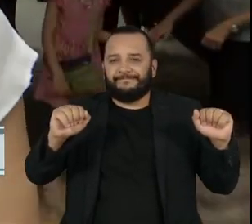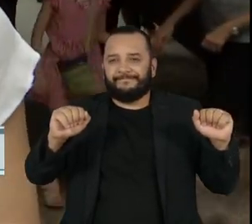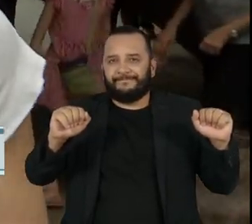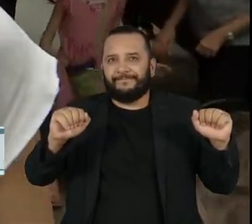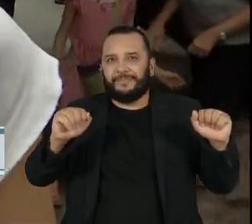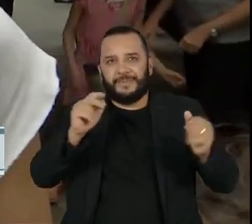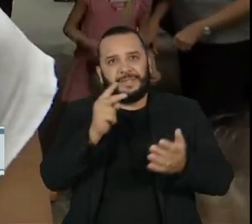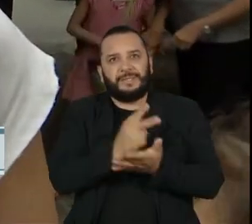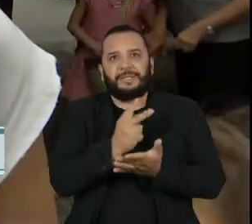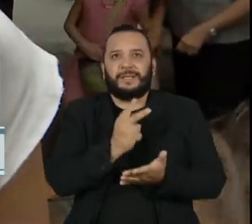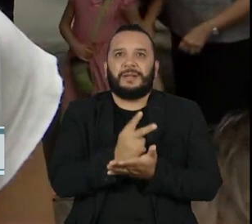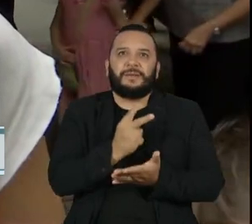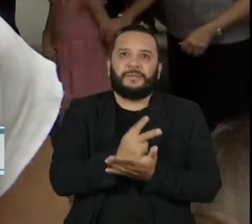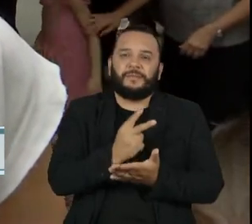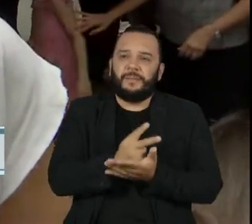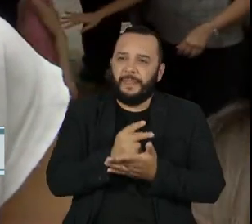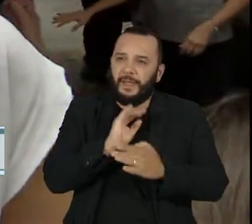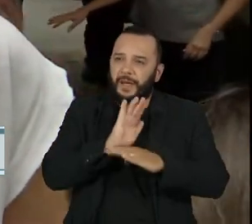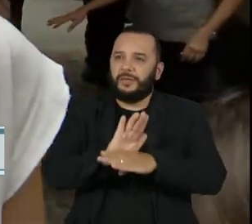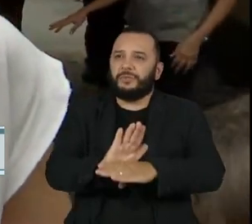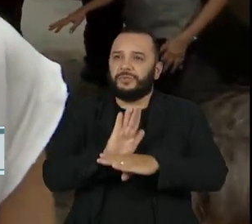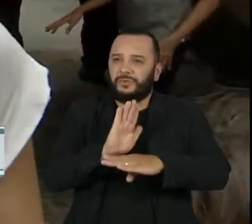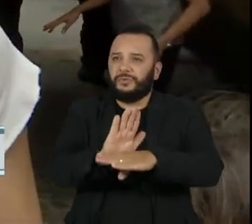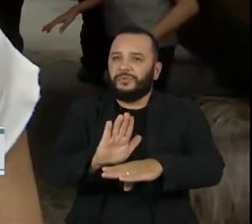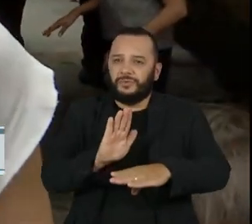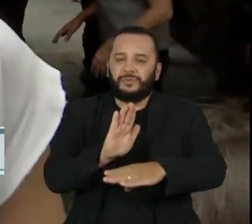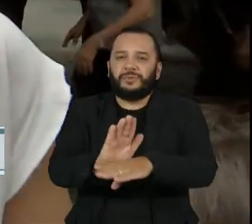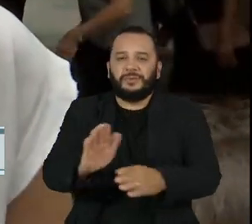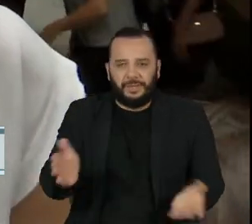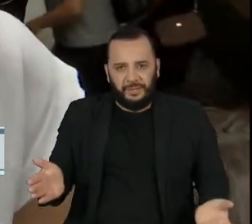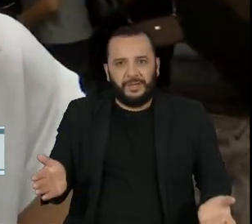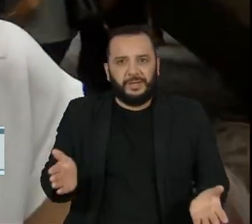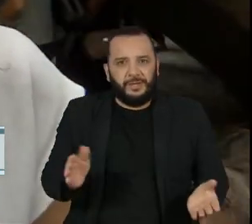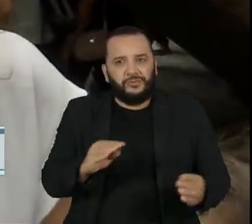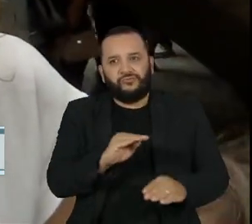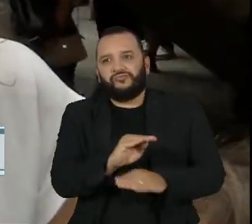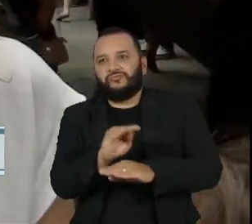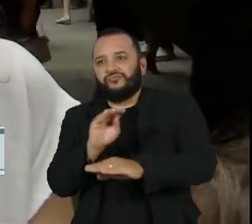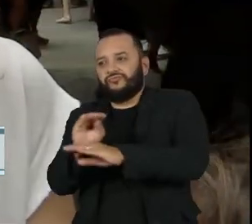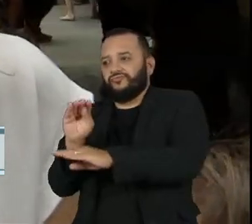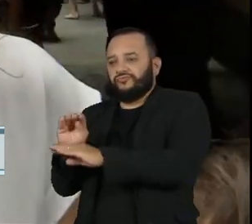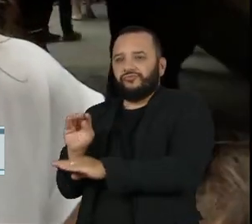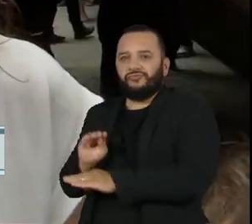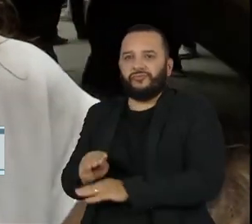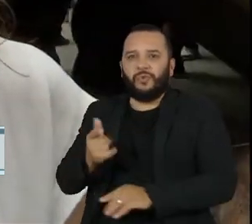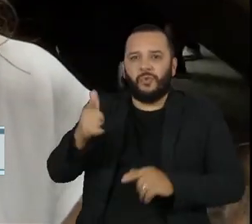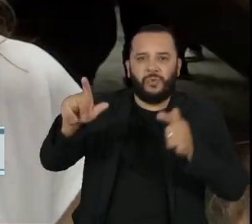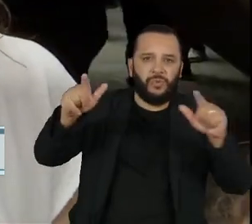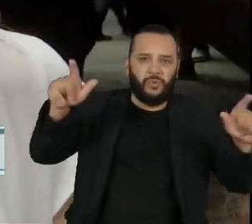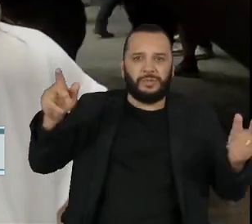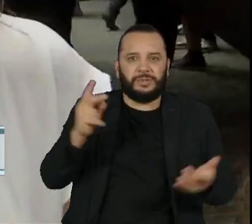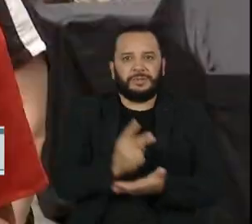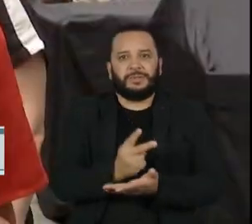de sempre dar e poder prover aos outros,